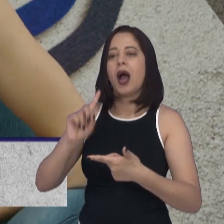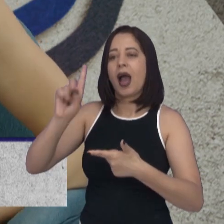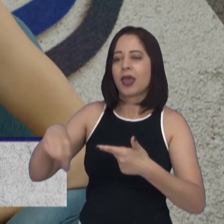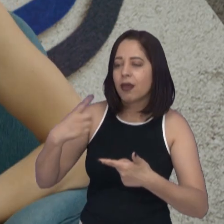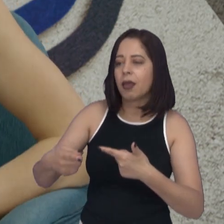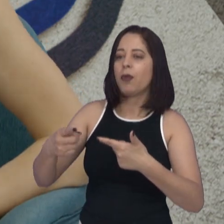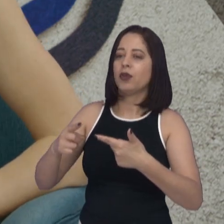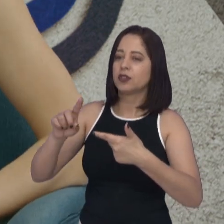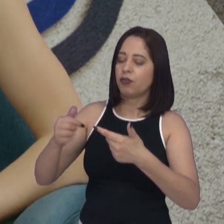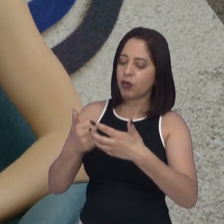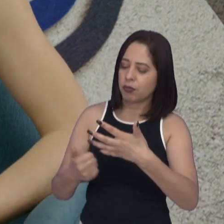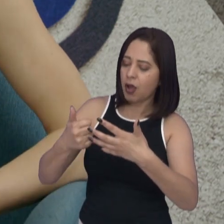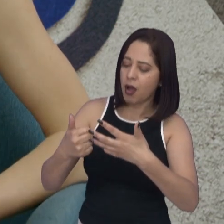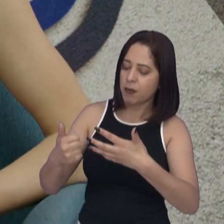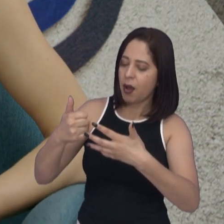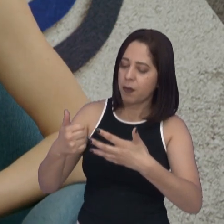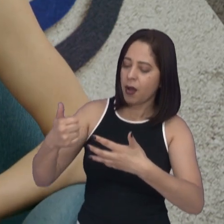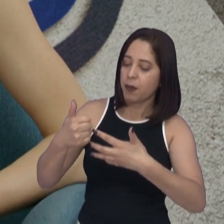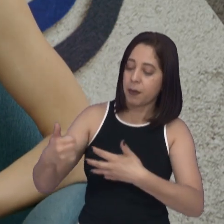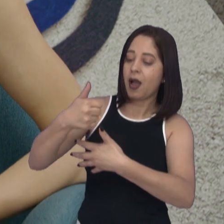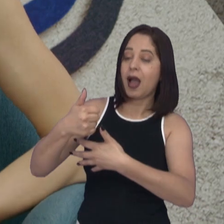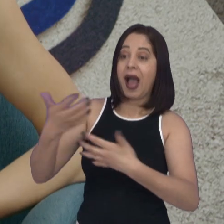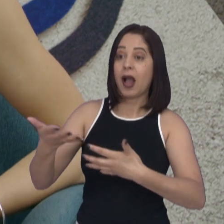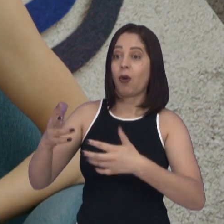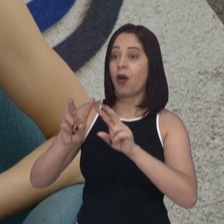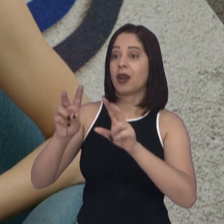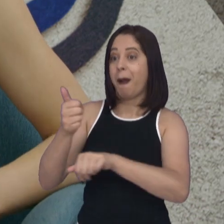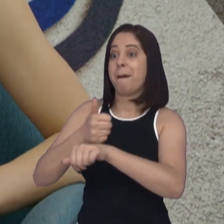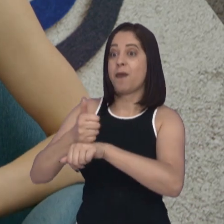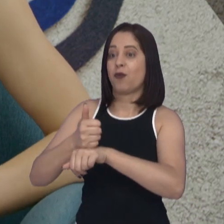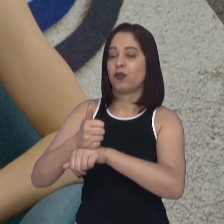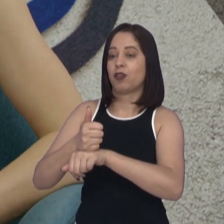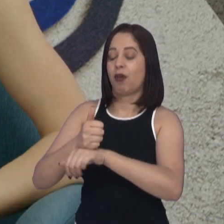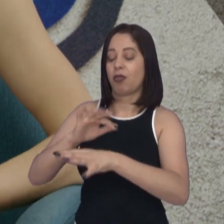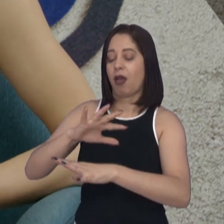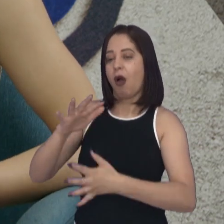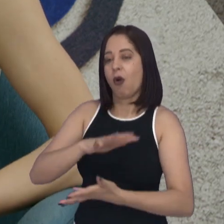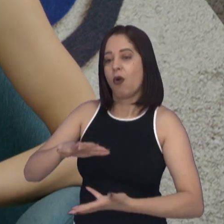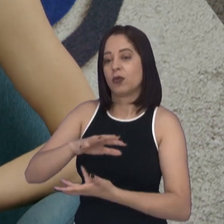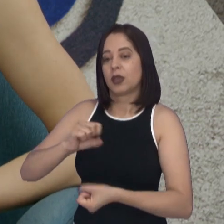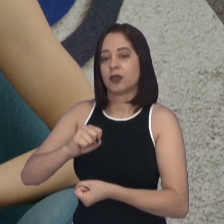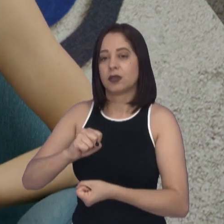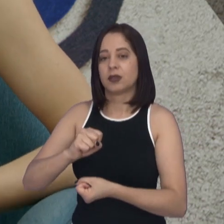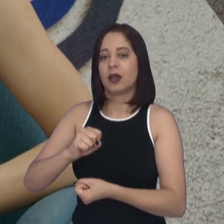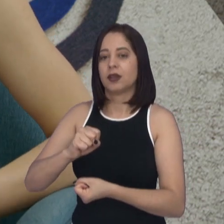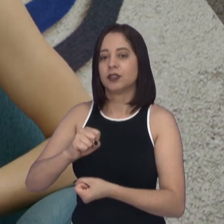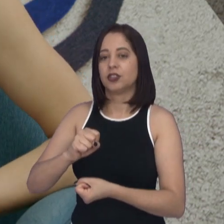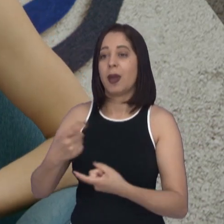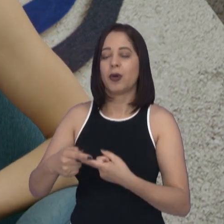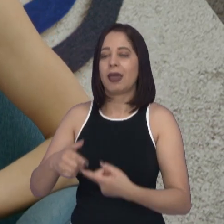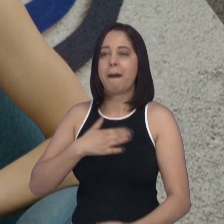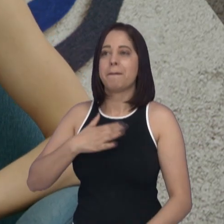migrando aí para a área de sustentabilidade, porque sempre foi de fato uma missão minha. Então eu sempre encarei como algo que eu vim deixar para o